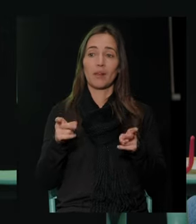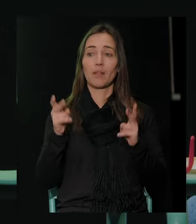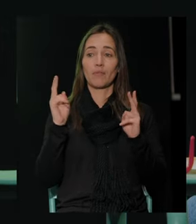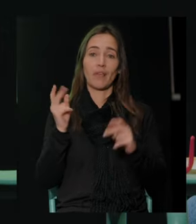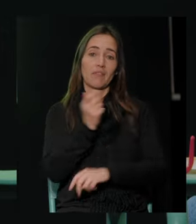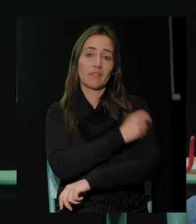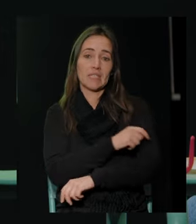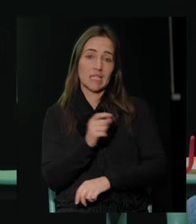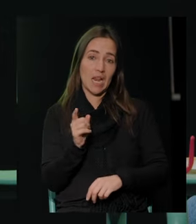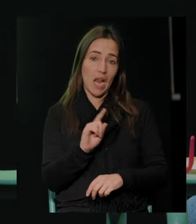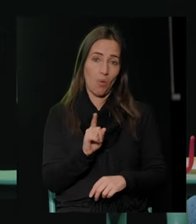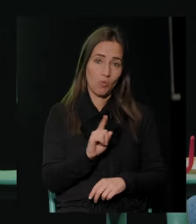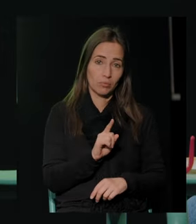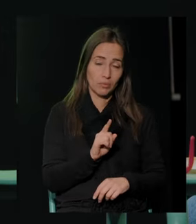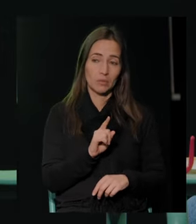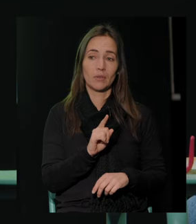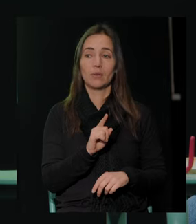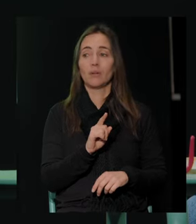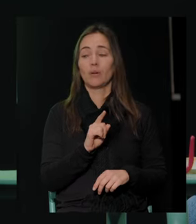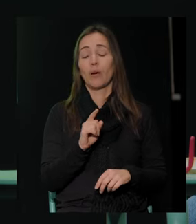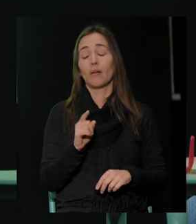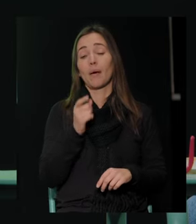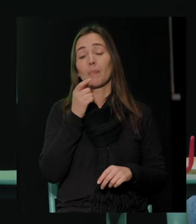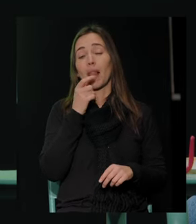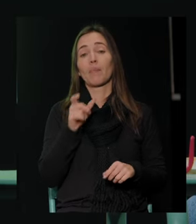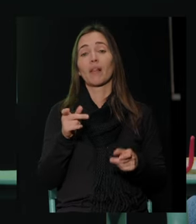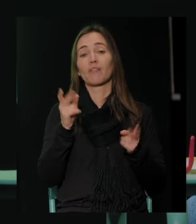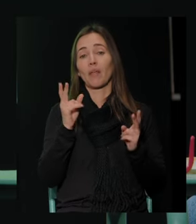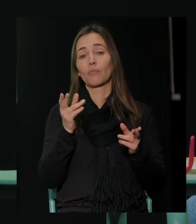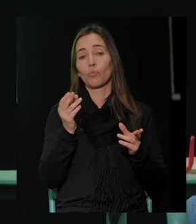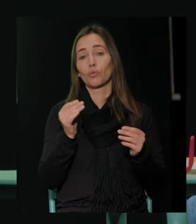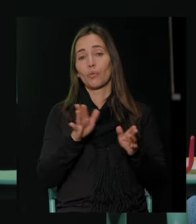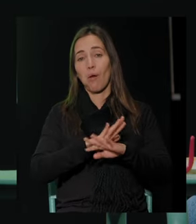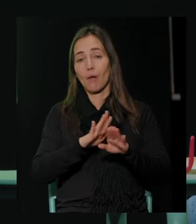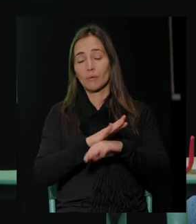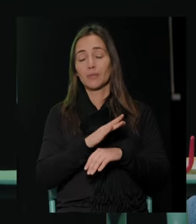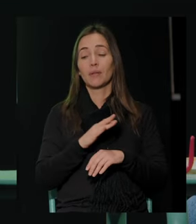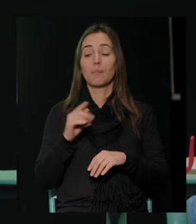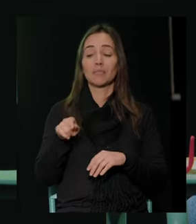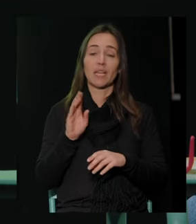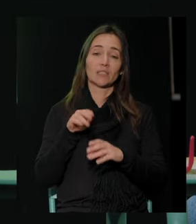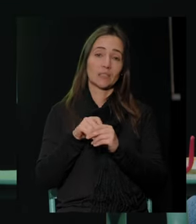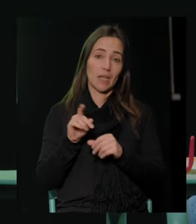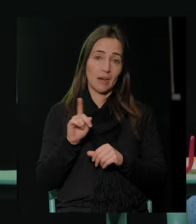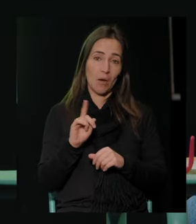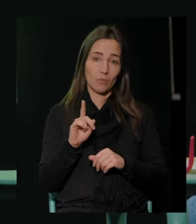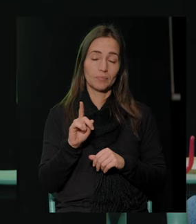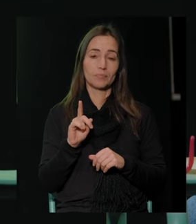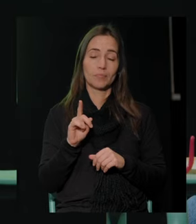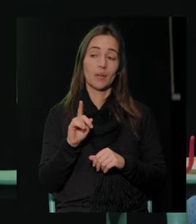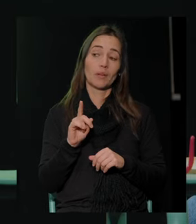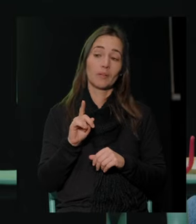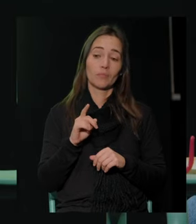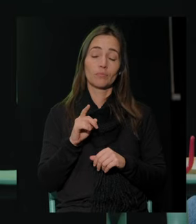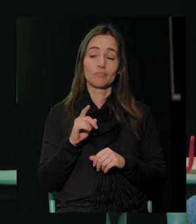ser vacinados, portanto, enfim, o termo tem sido usurpado. Mas, enfim, é esta não interferência que se traduz, eu arrisco-me a